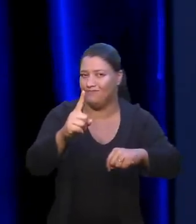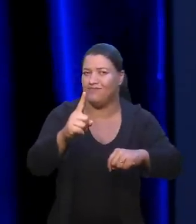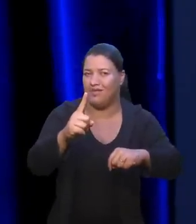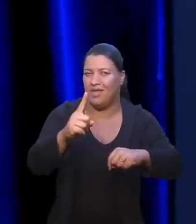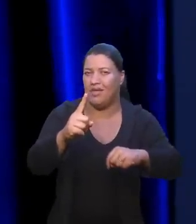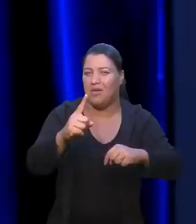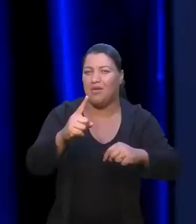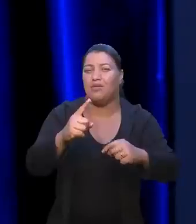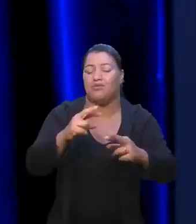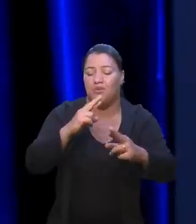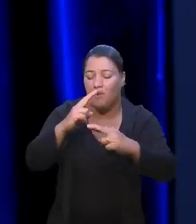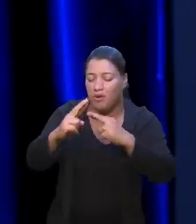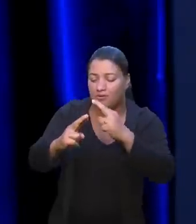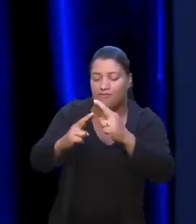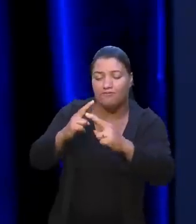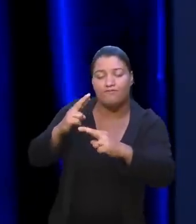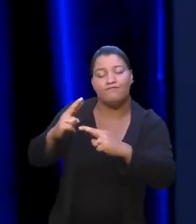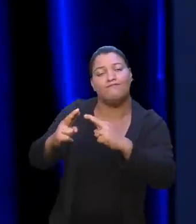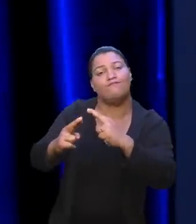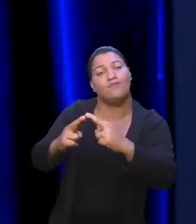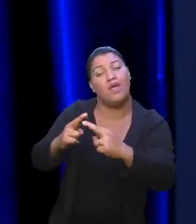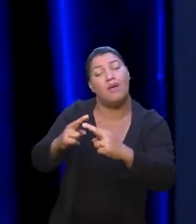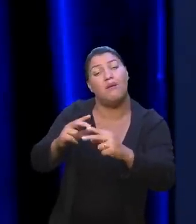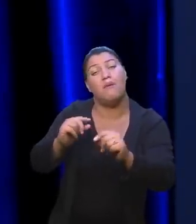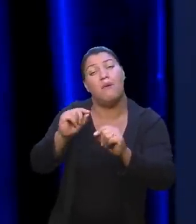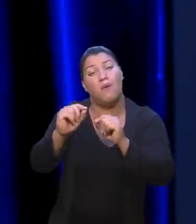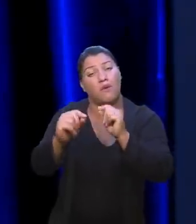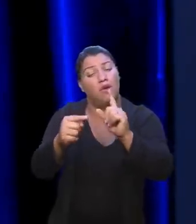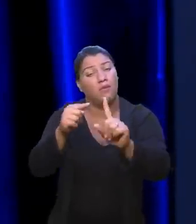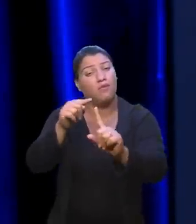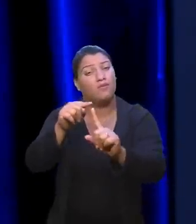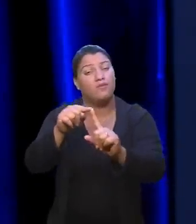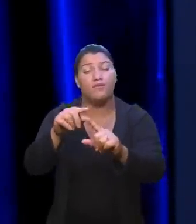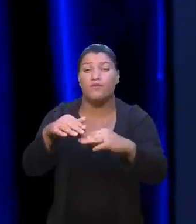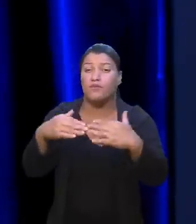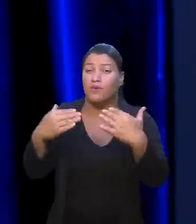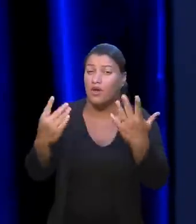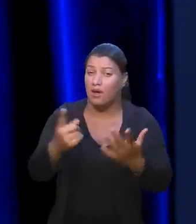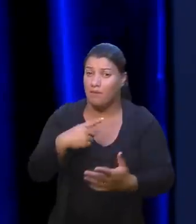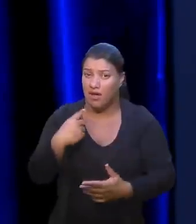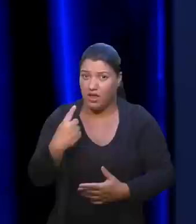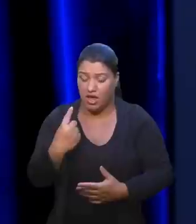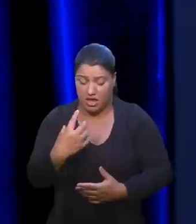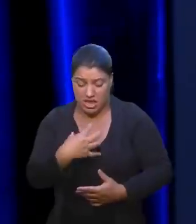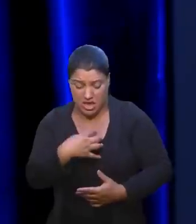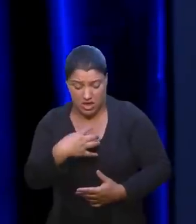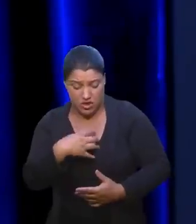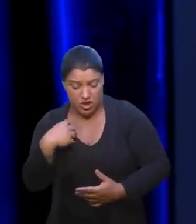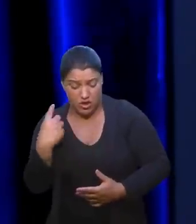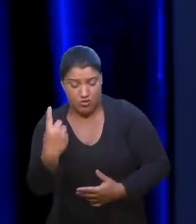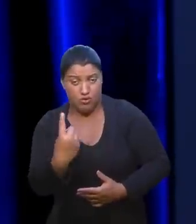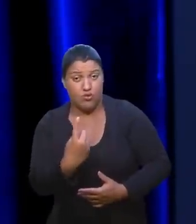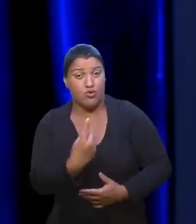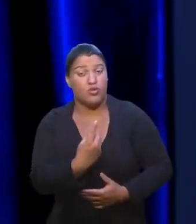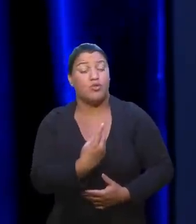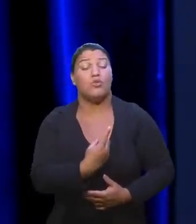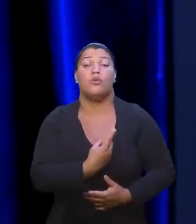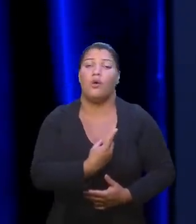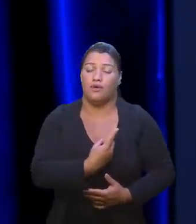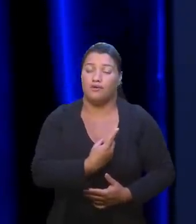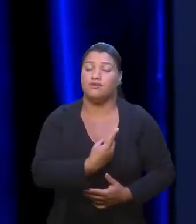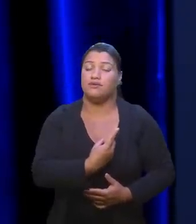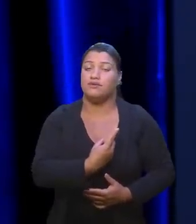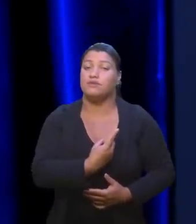nosso relacionamento, para que, agindo desta forma ou dessa forma,